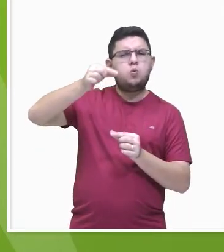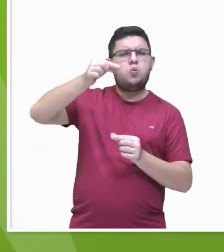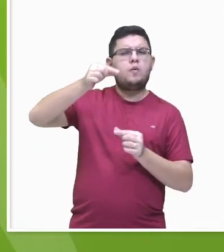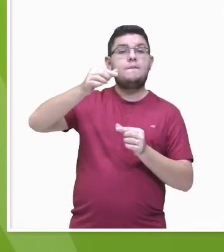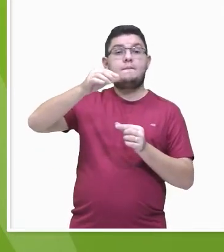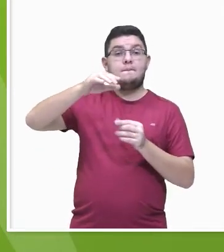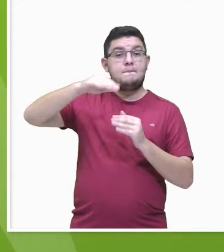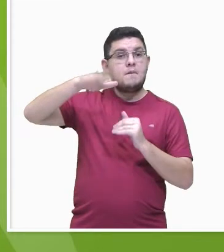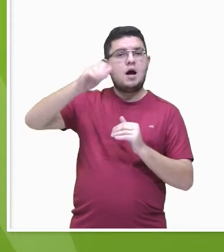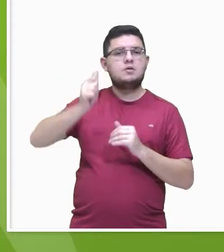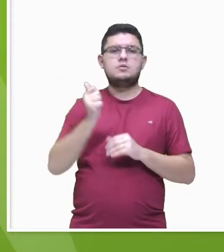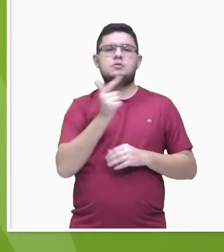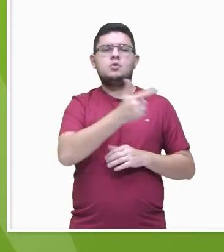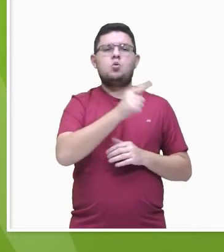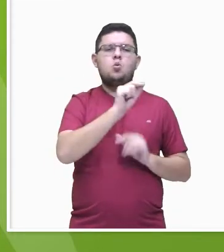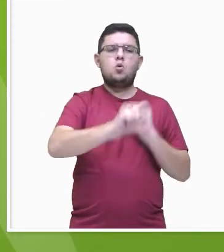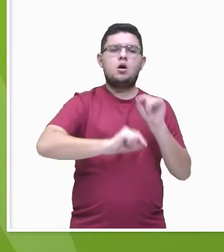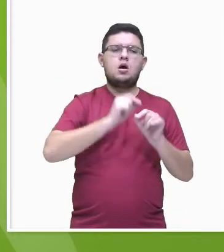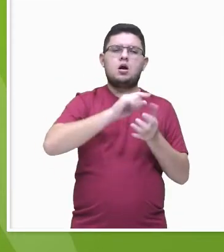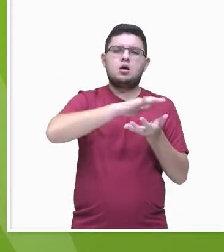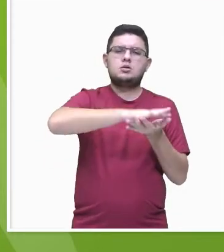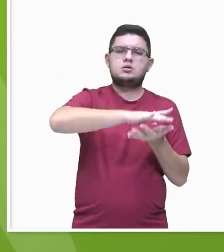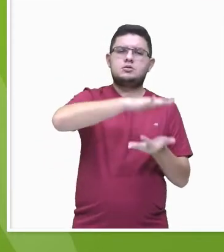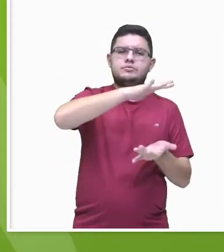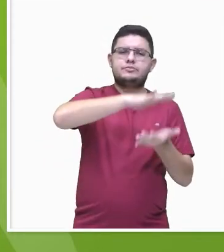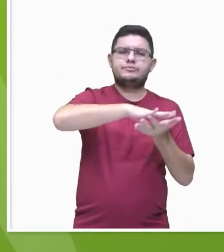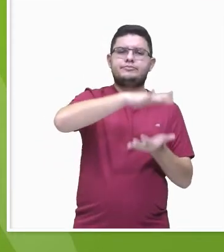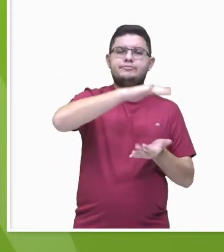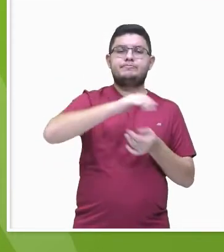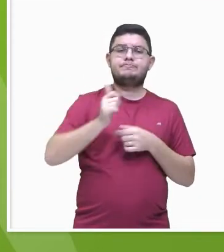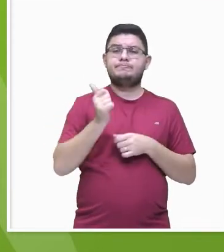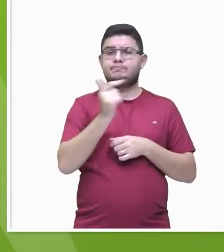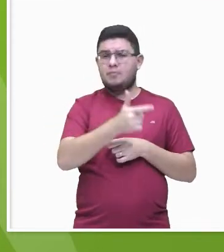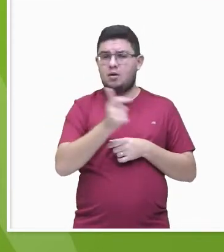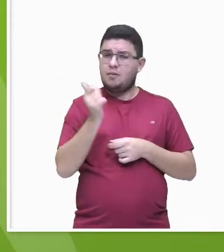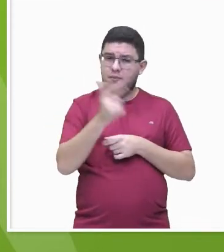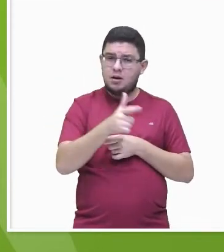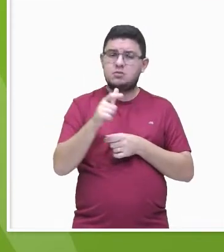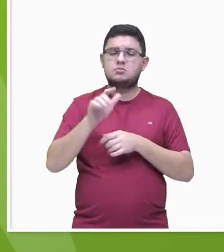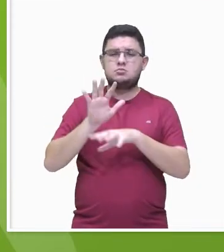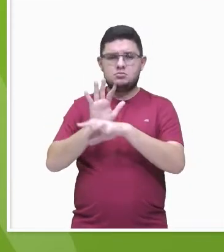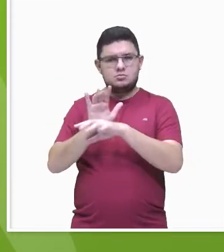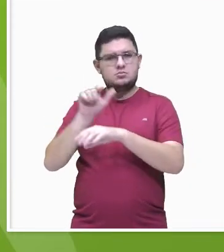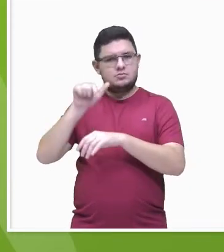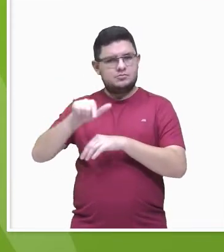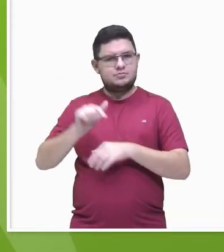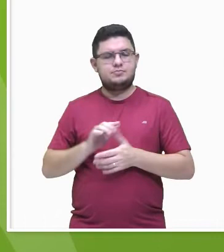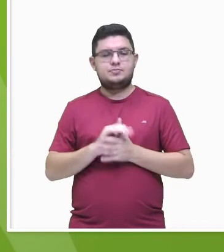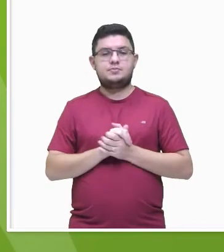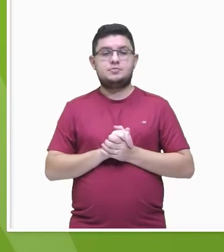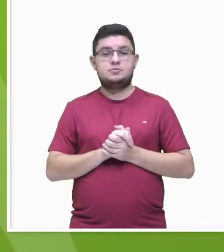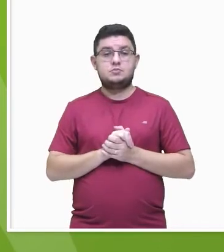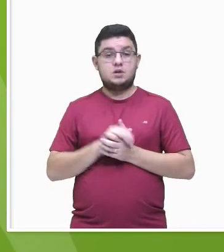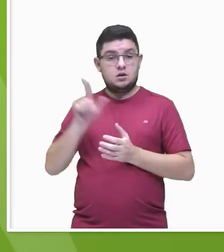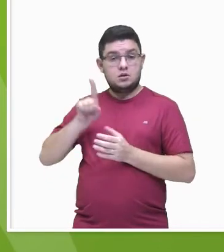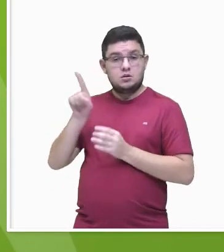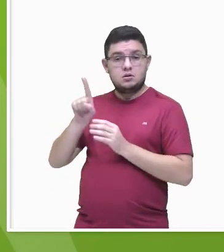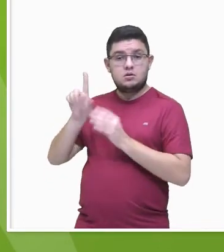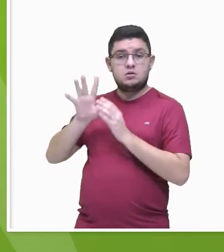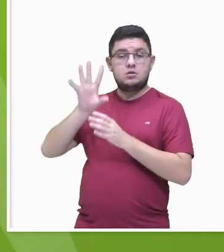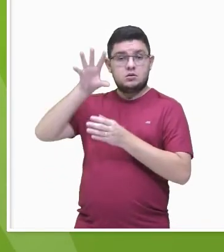que no caso da estrela do mar. Né? Tudo que a gente está observando aqui são seus espinhos. E aí dentro do corpo desse animal a gente